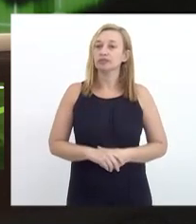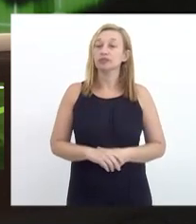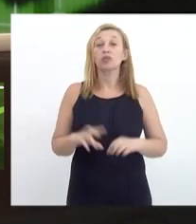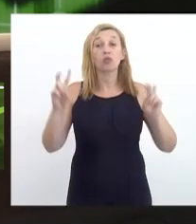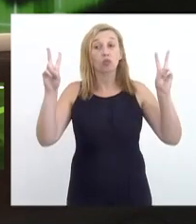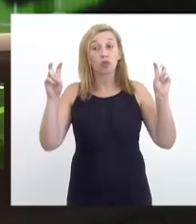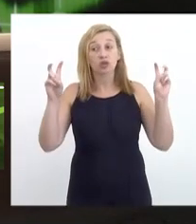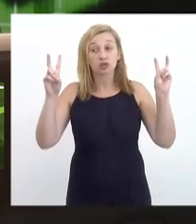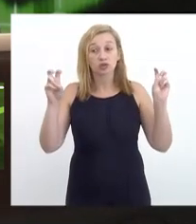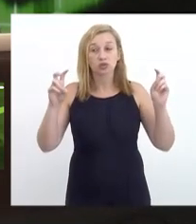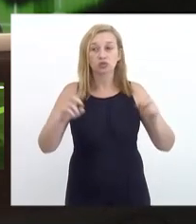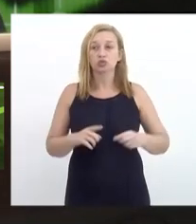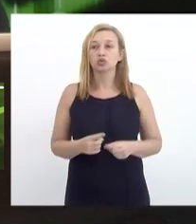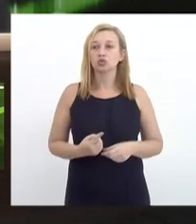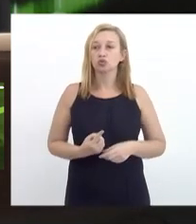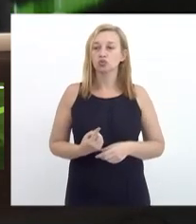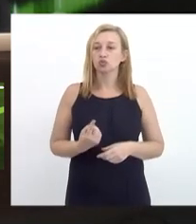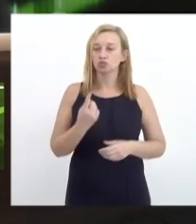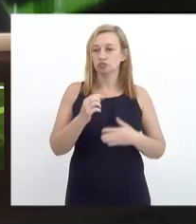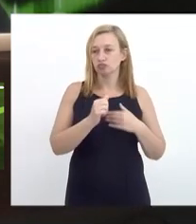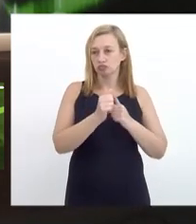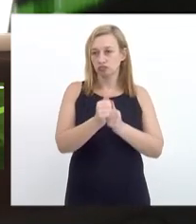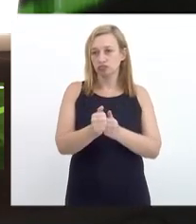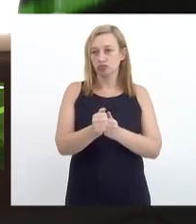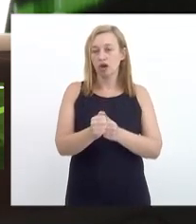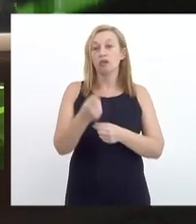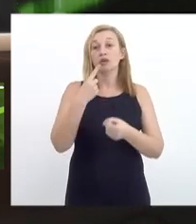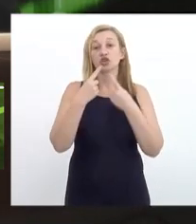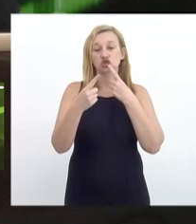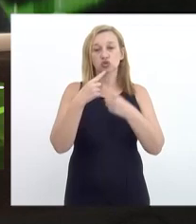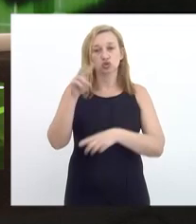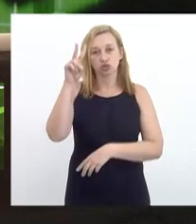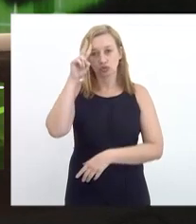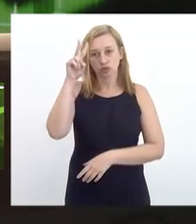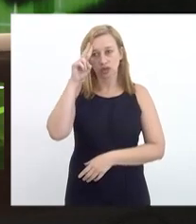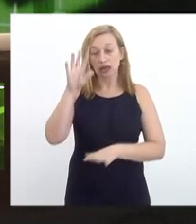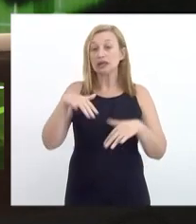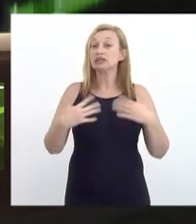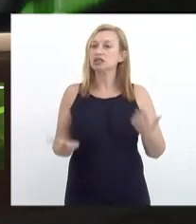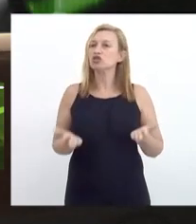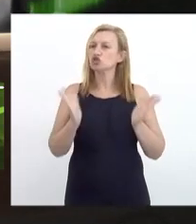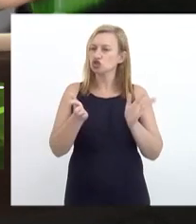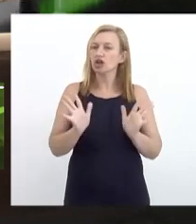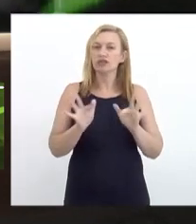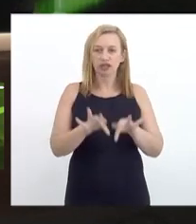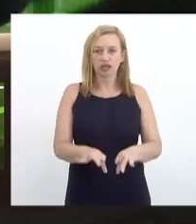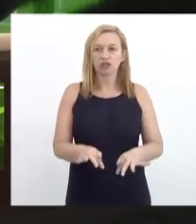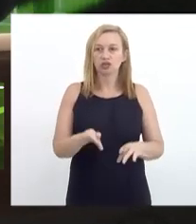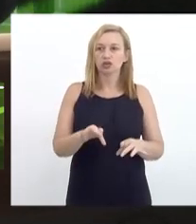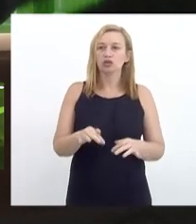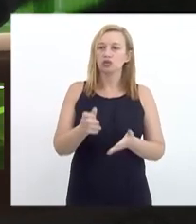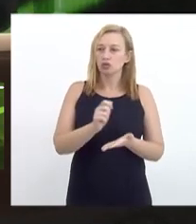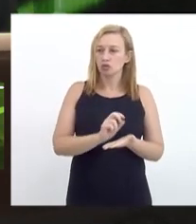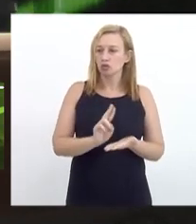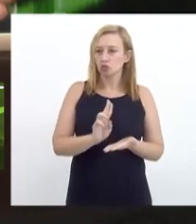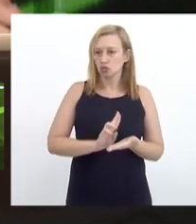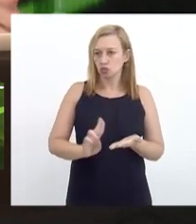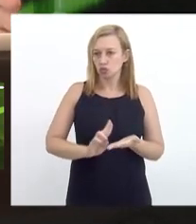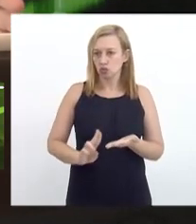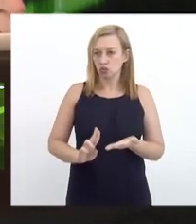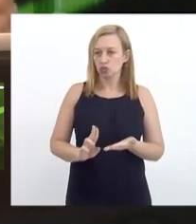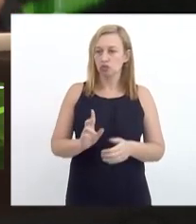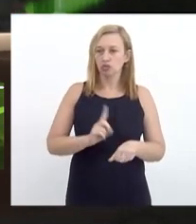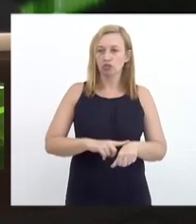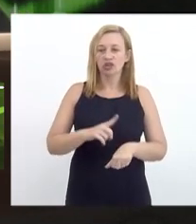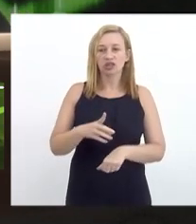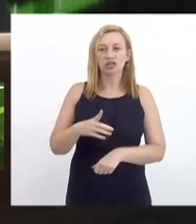questão De um guia Para discutir Na segunda-feira Então A gente já encerrou As inscrições No momento da fala Da deputada Marta